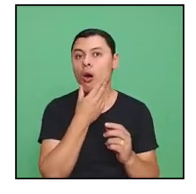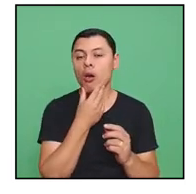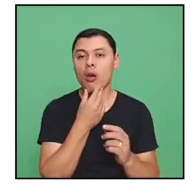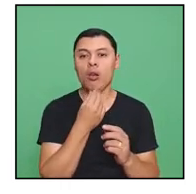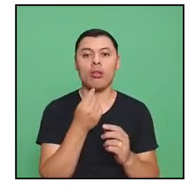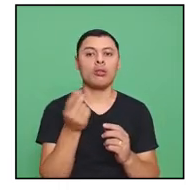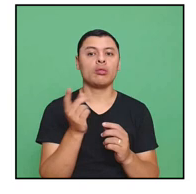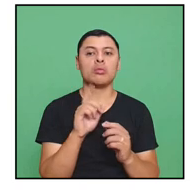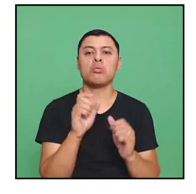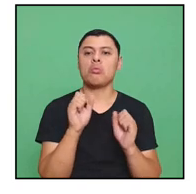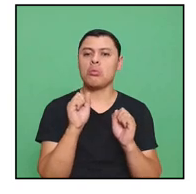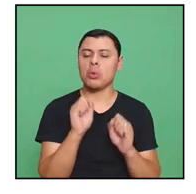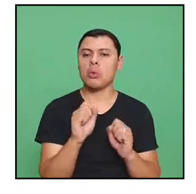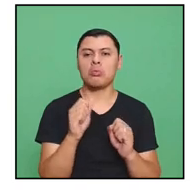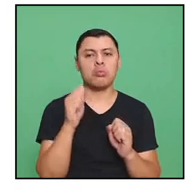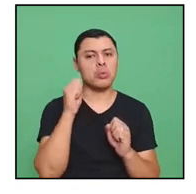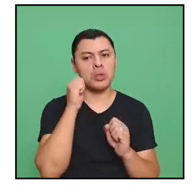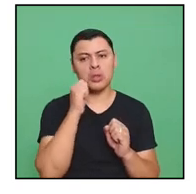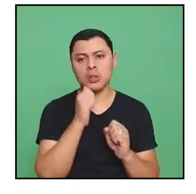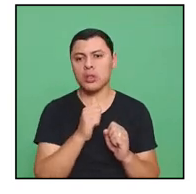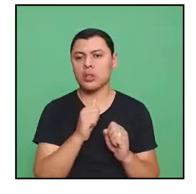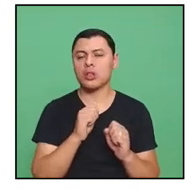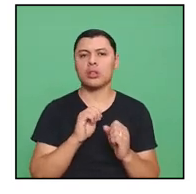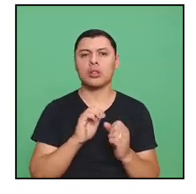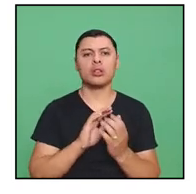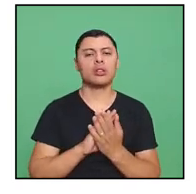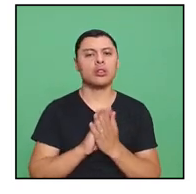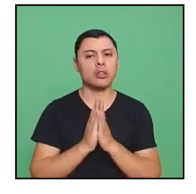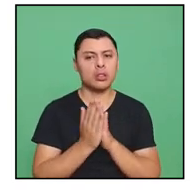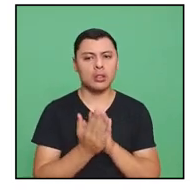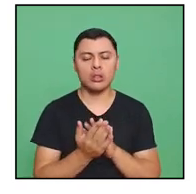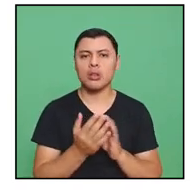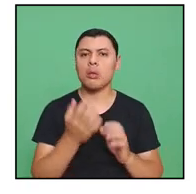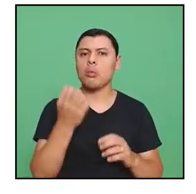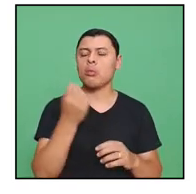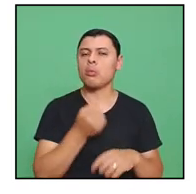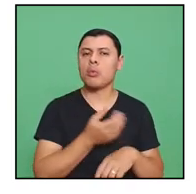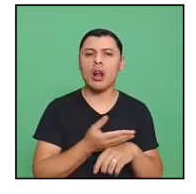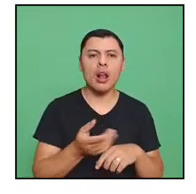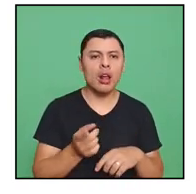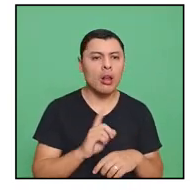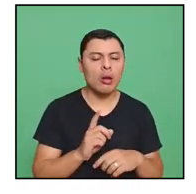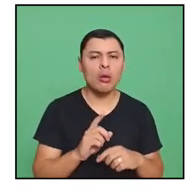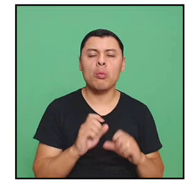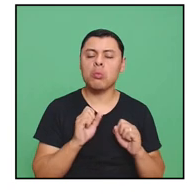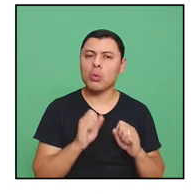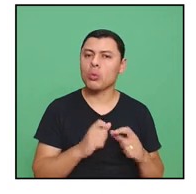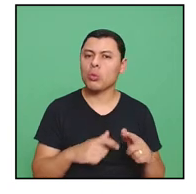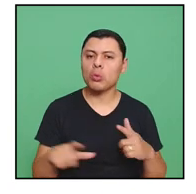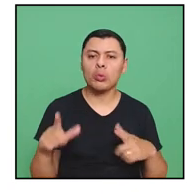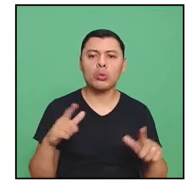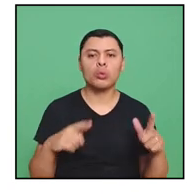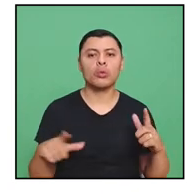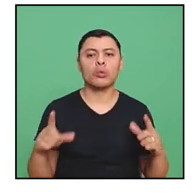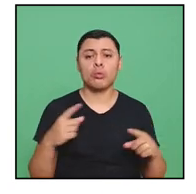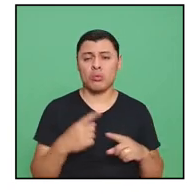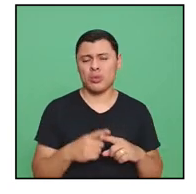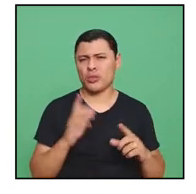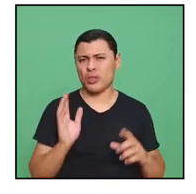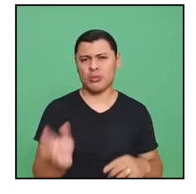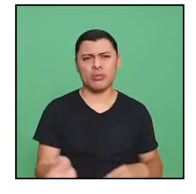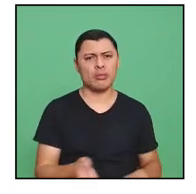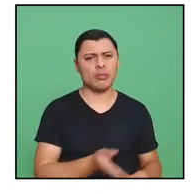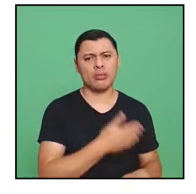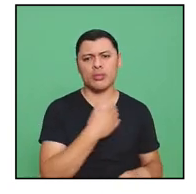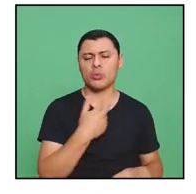ser mulher trans e não brancos, assim, porque a gente passou disso já e não dá para